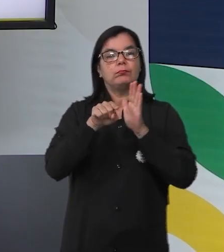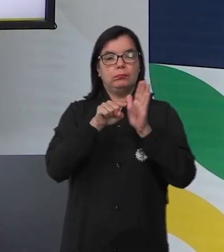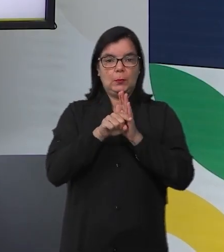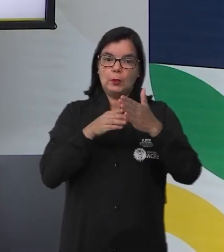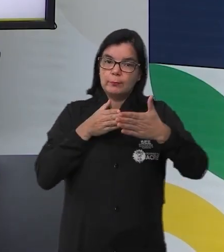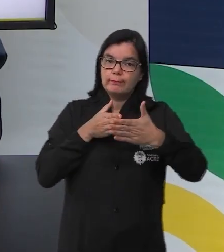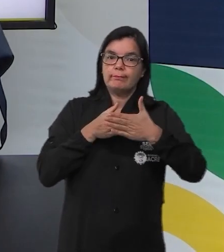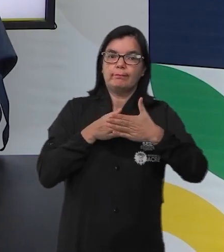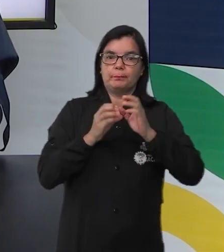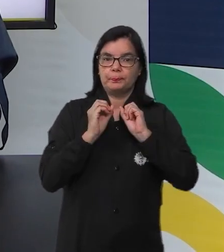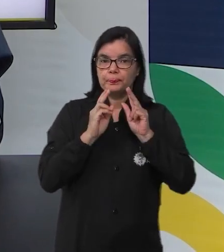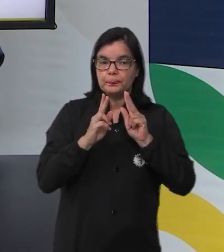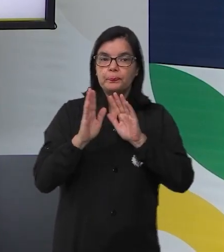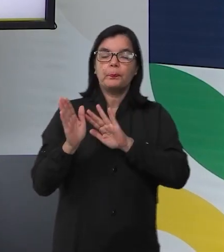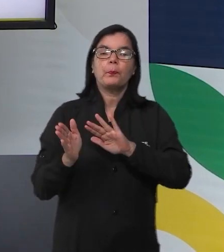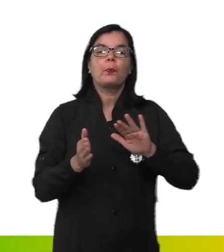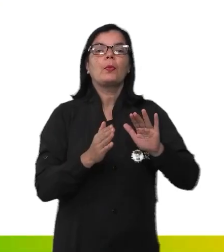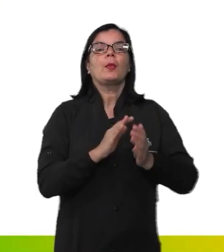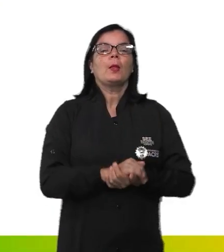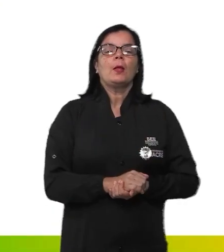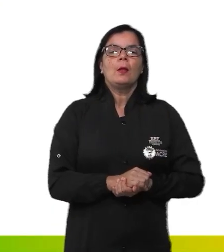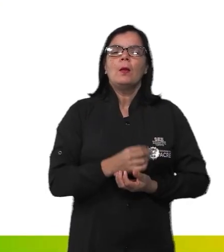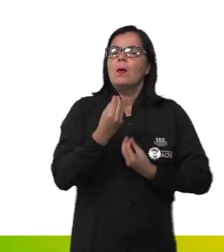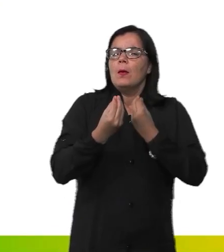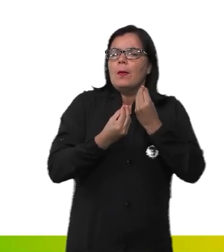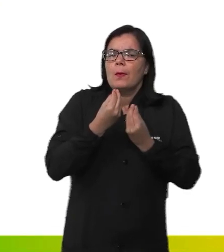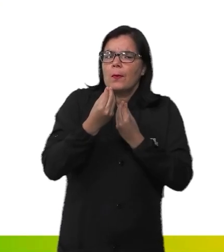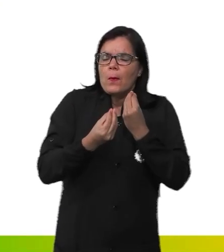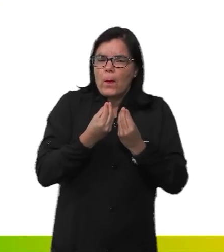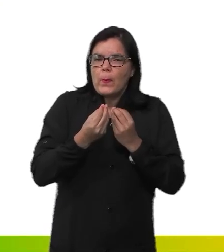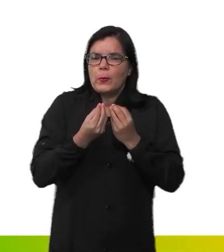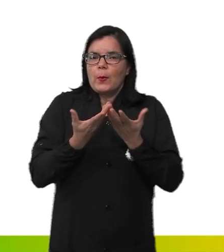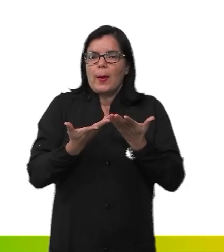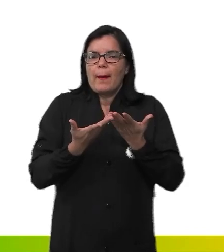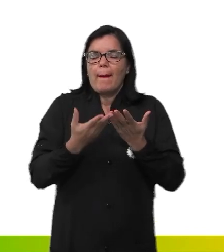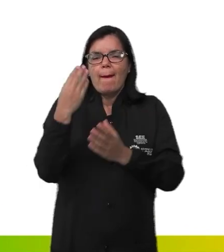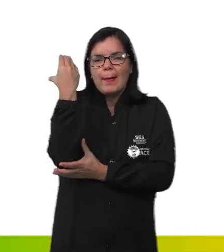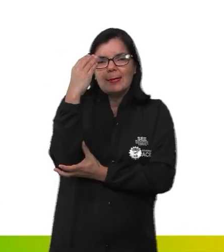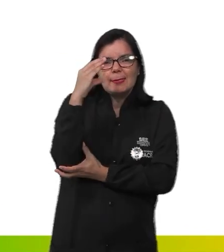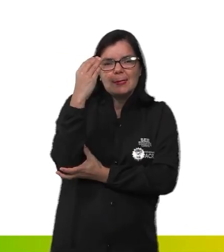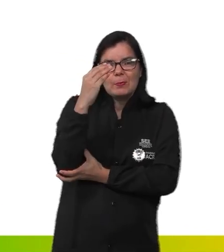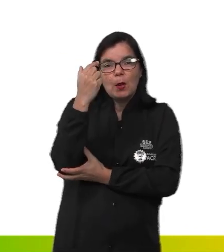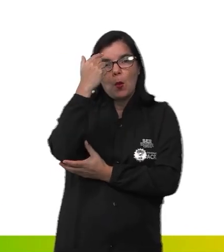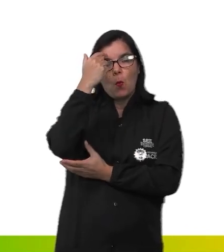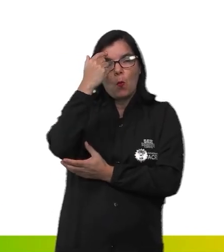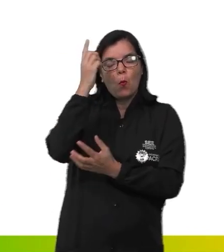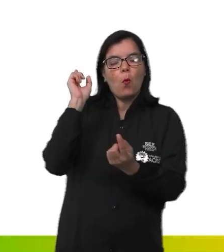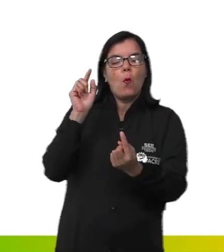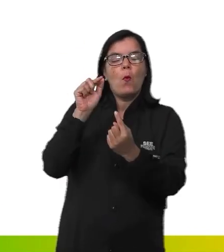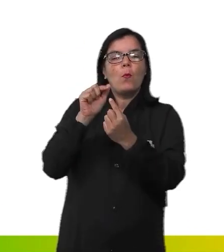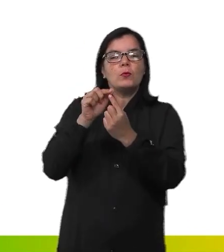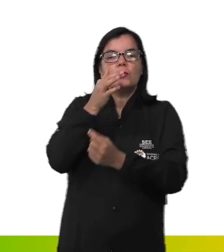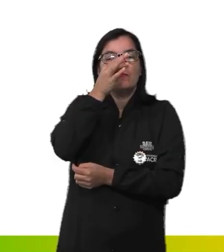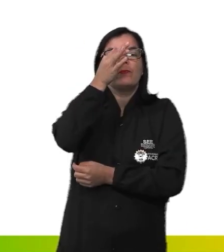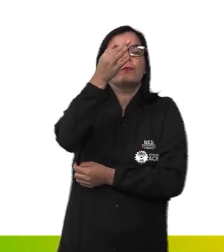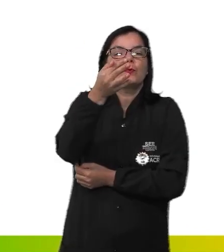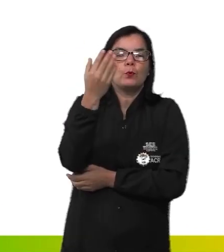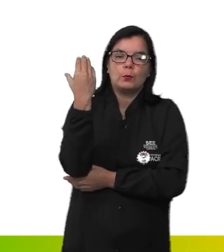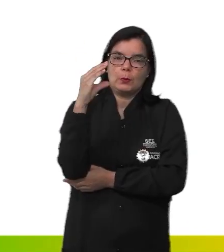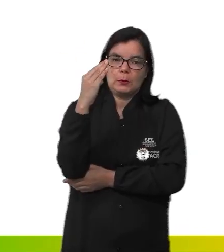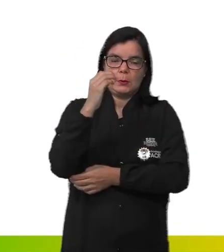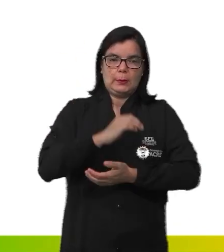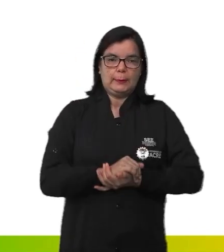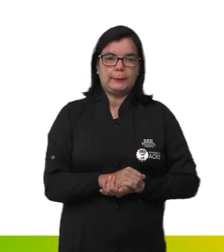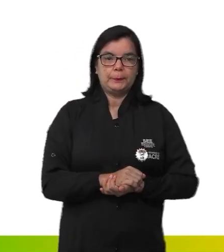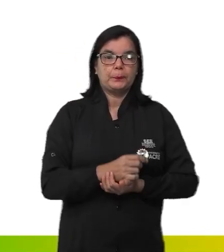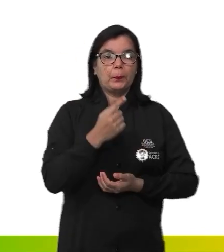esses limites, tá certo? E como é que a ciência vai se comportar, né? Quais são as perspectivas futuras da ciência? Olha